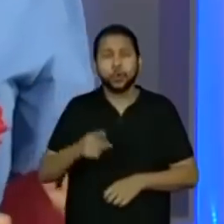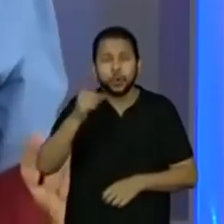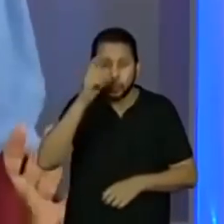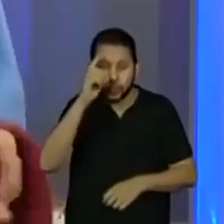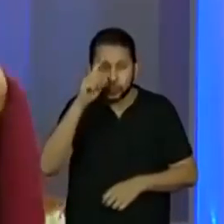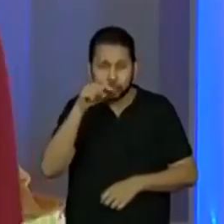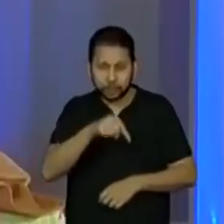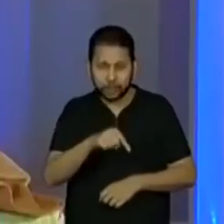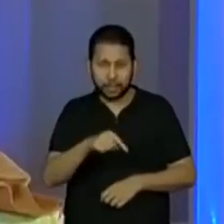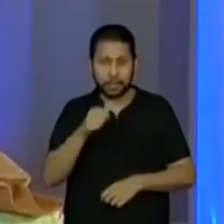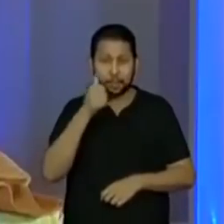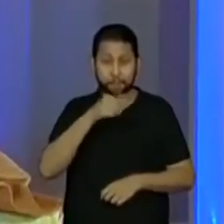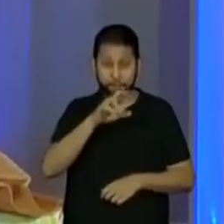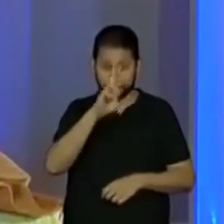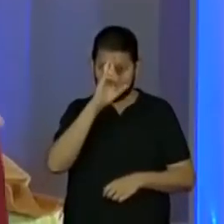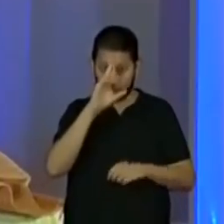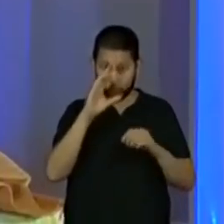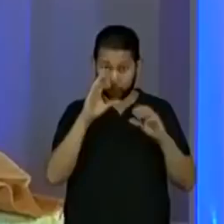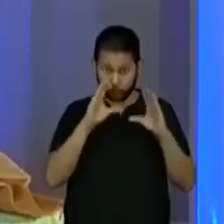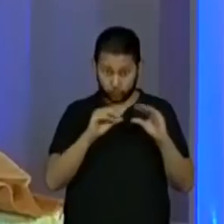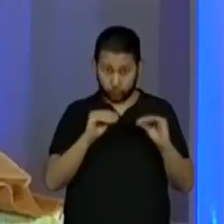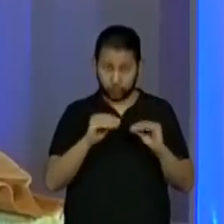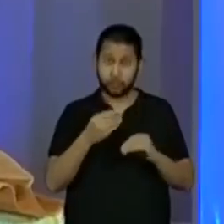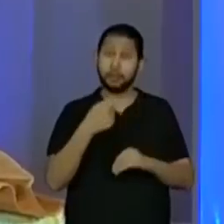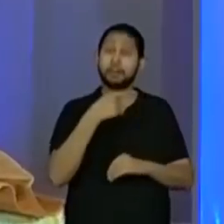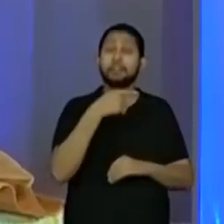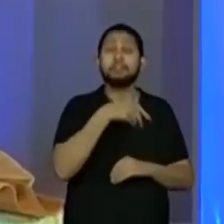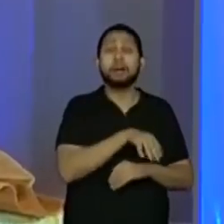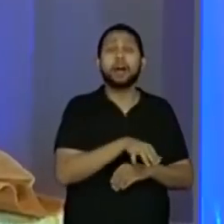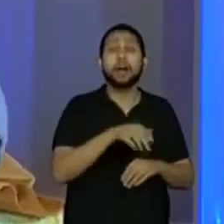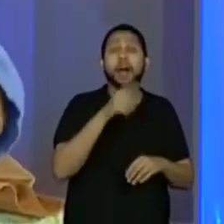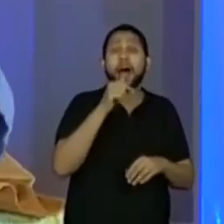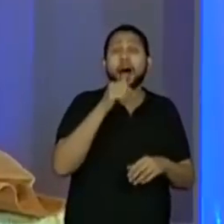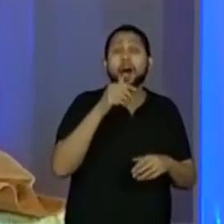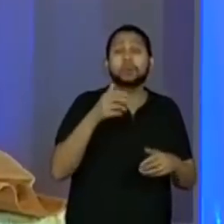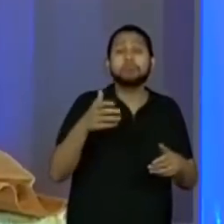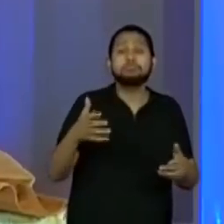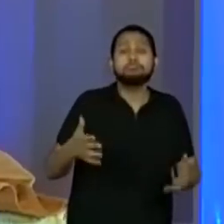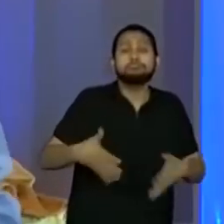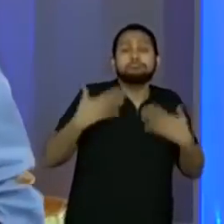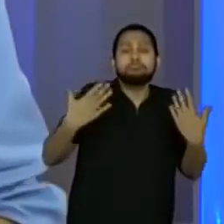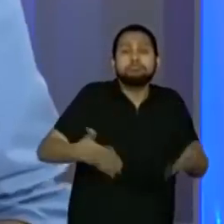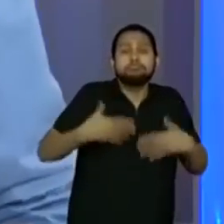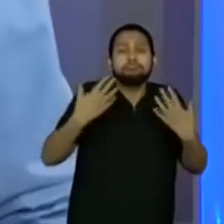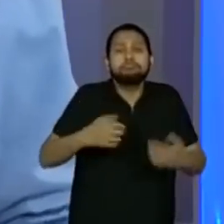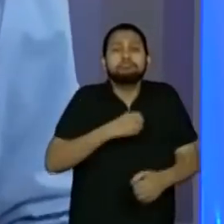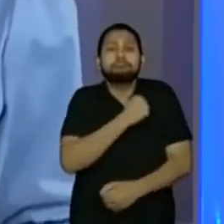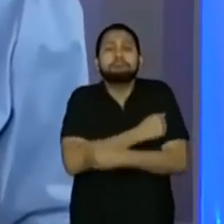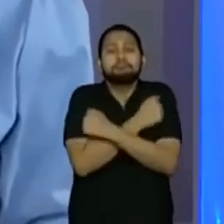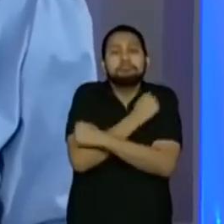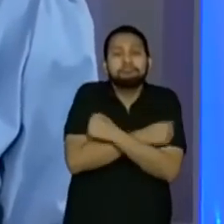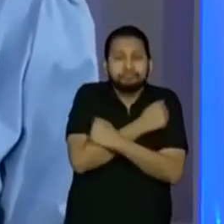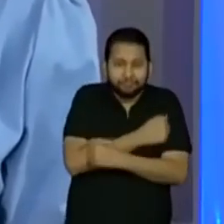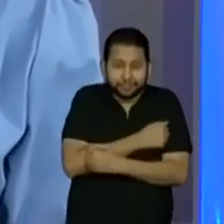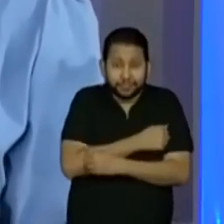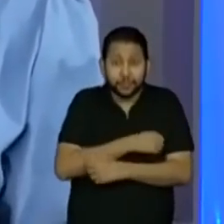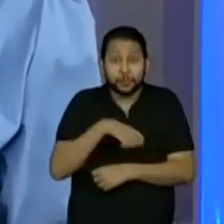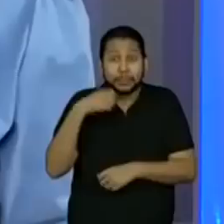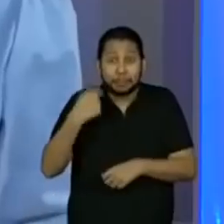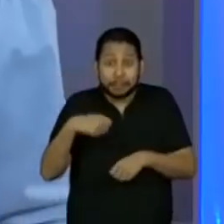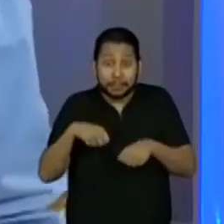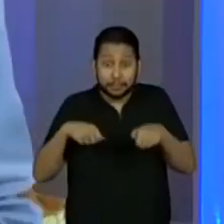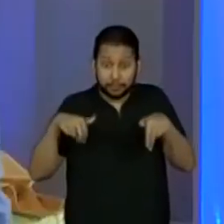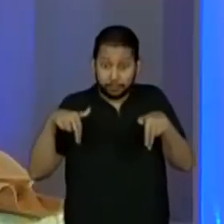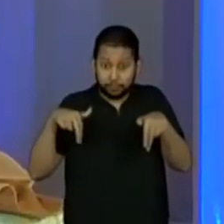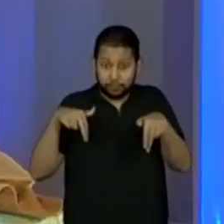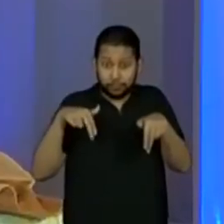à meia-noite, sai para se banhar nos jardins do palácio. Você vai chegar pé ante pé e vai dar um beijo na